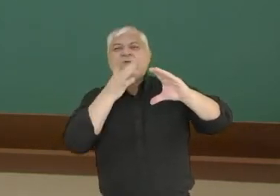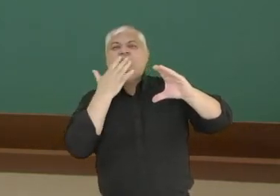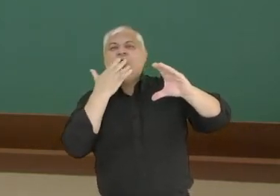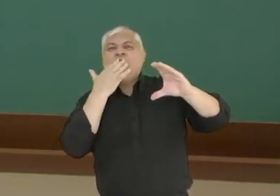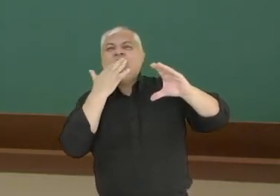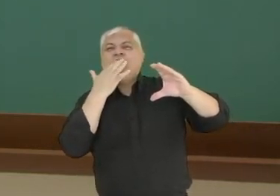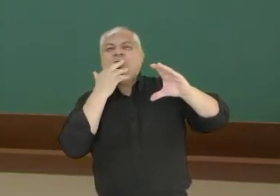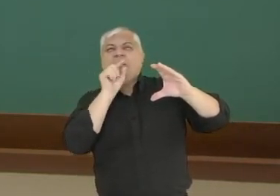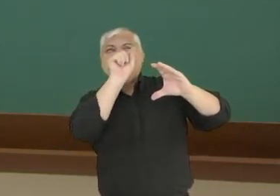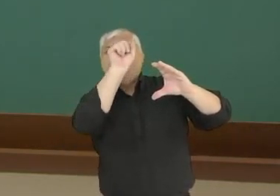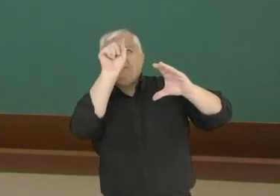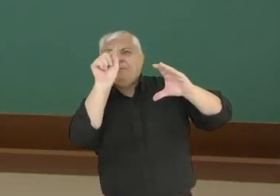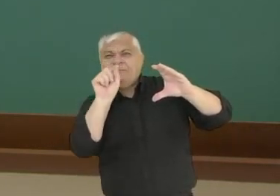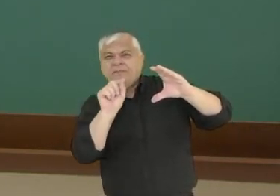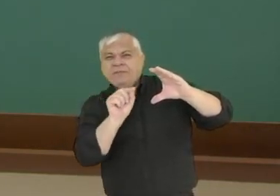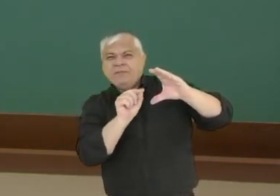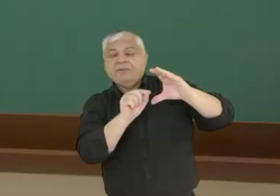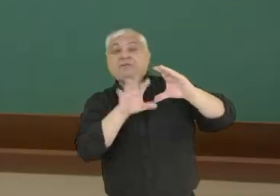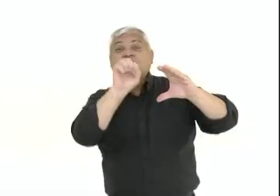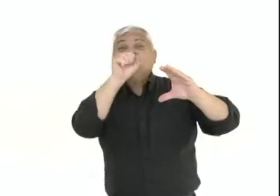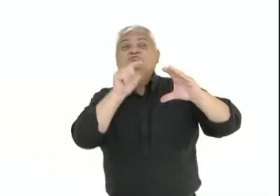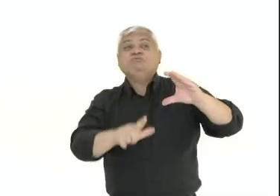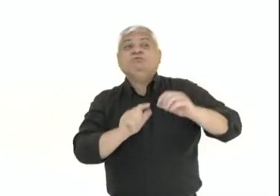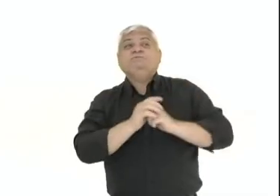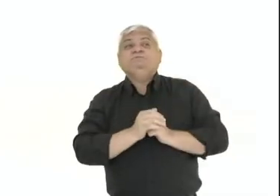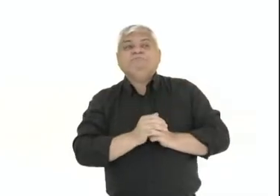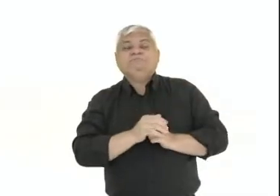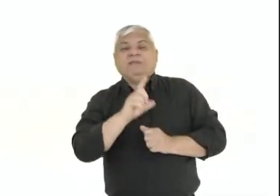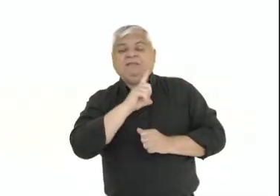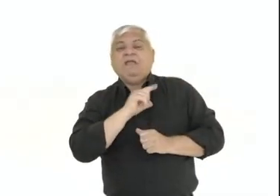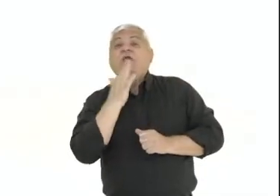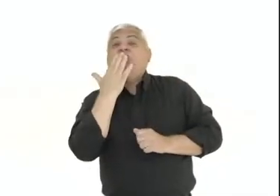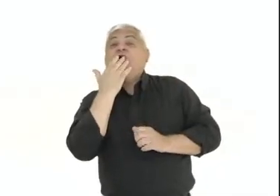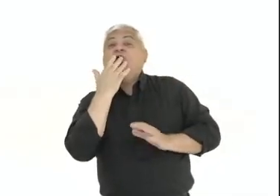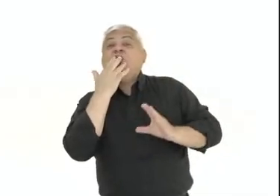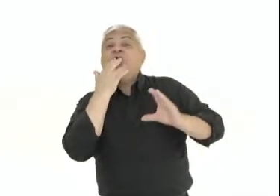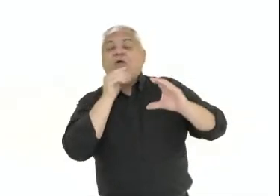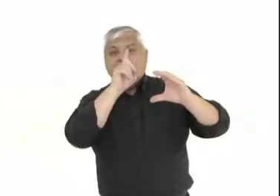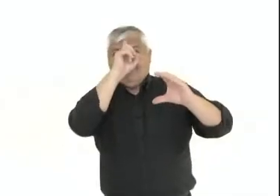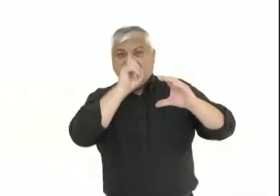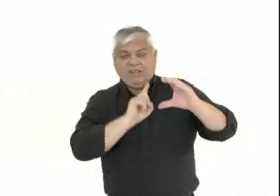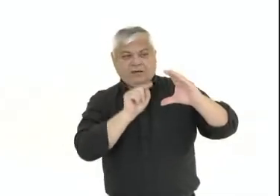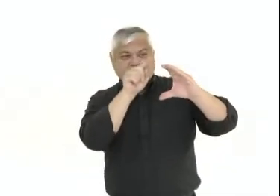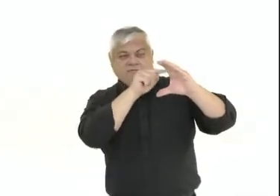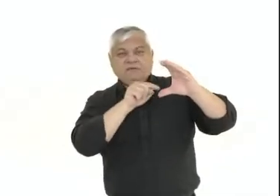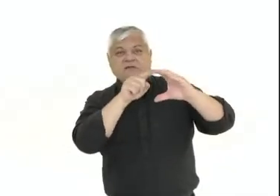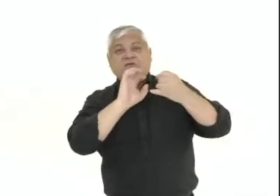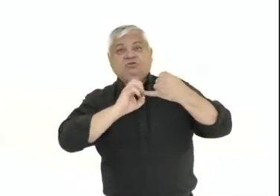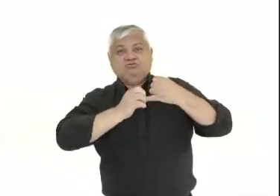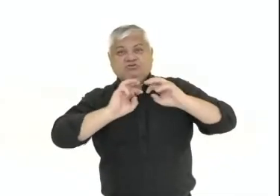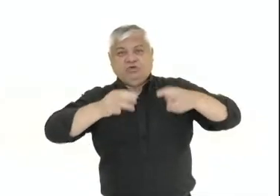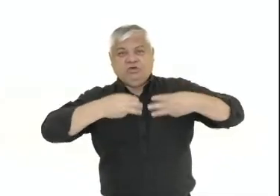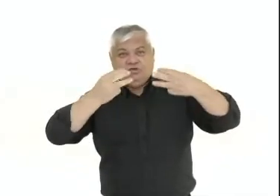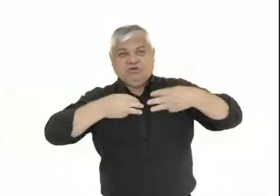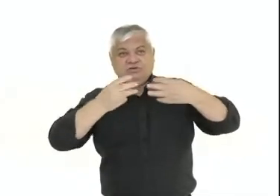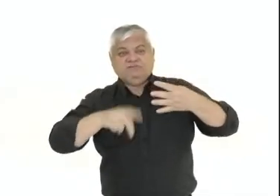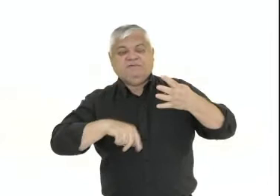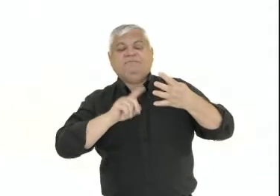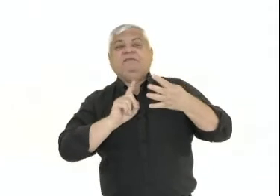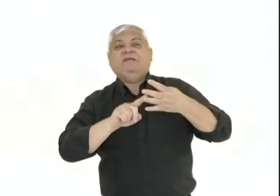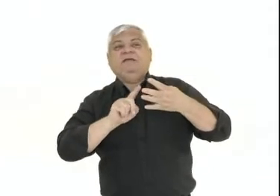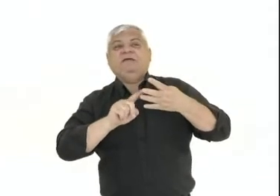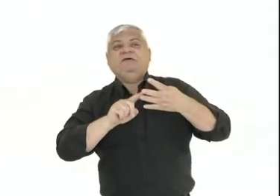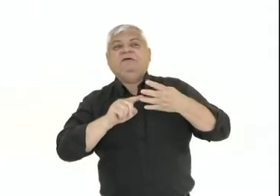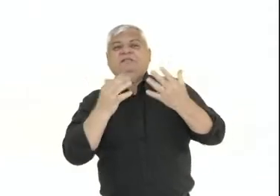cultivos da região Sul que nós vamos ter em amarelo aqui a soja depois nós vamos